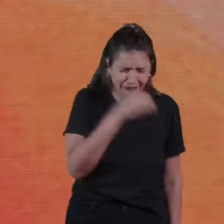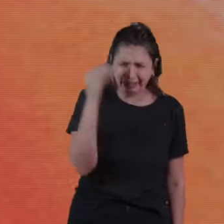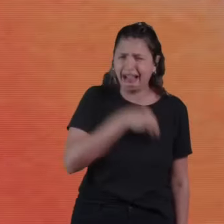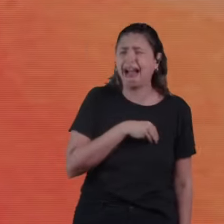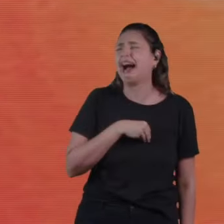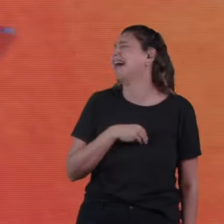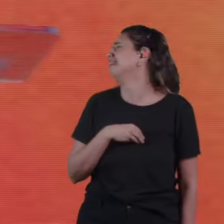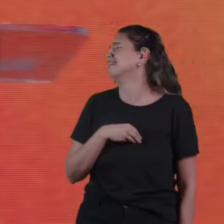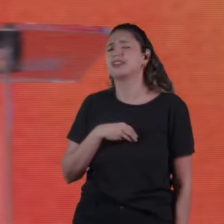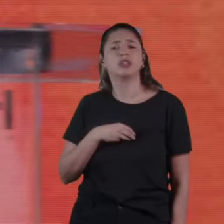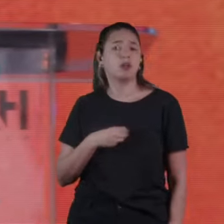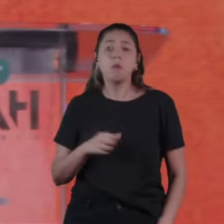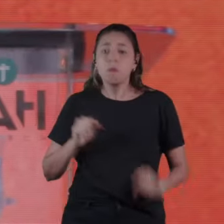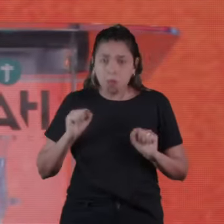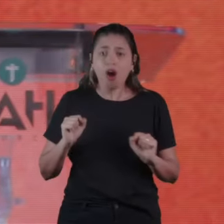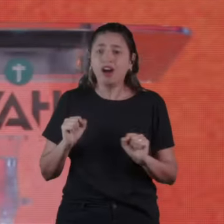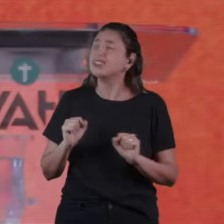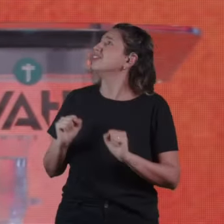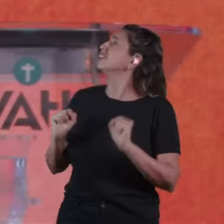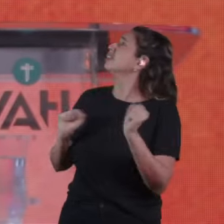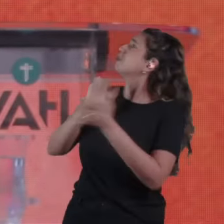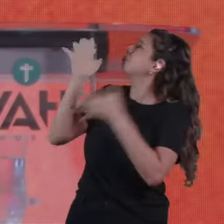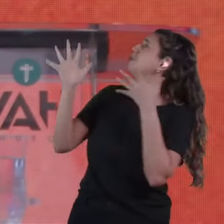precisa ficar se fingindo de forte.